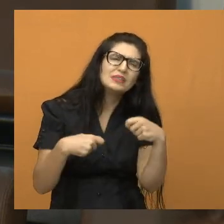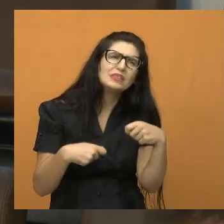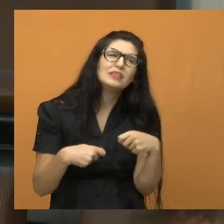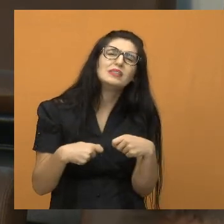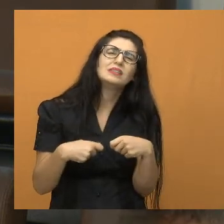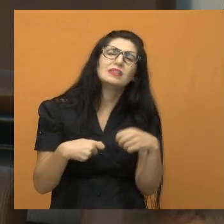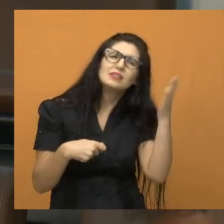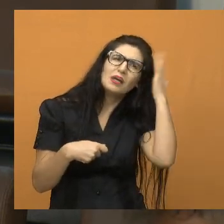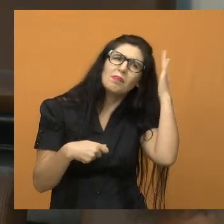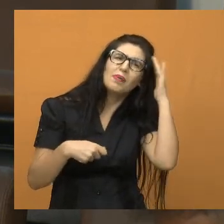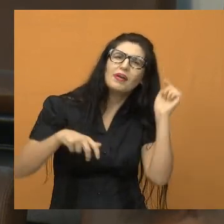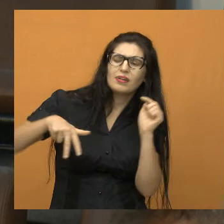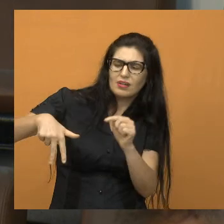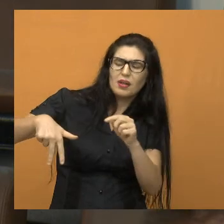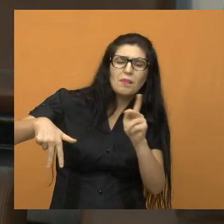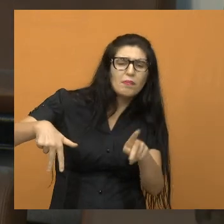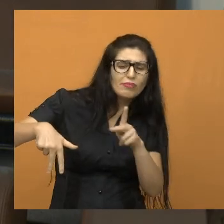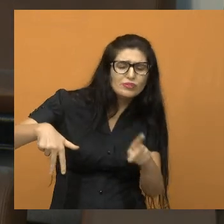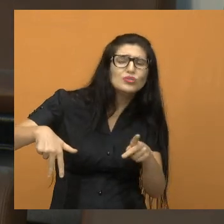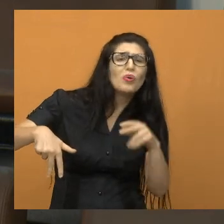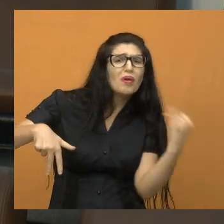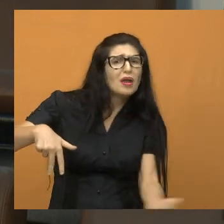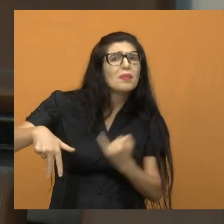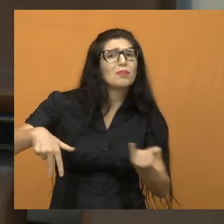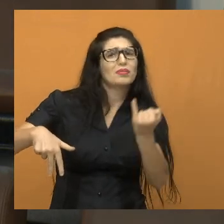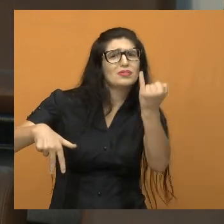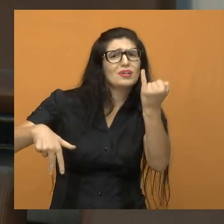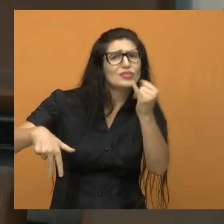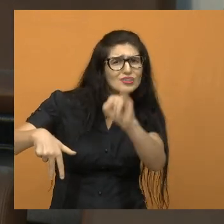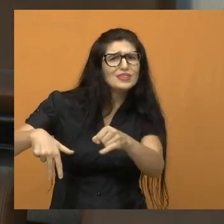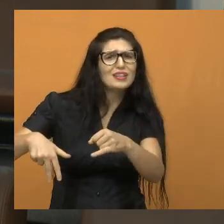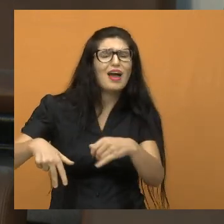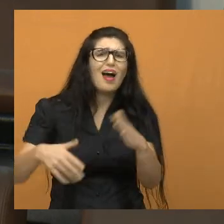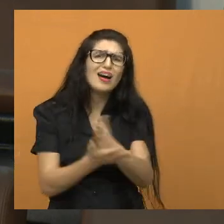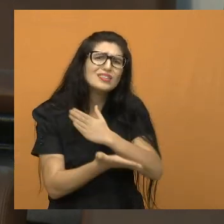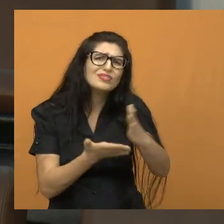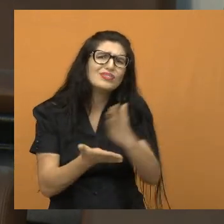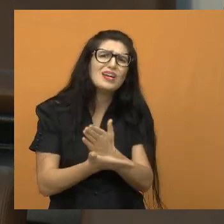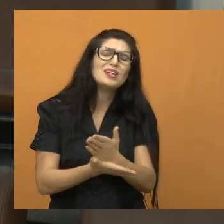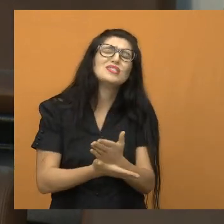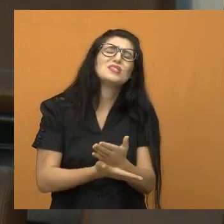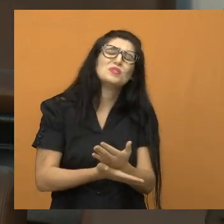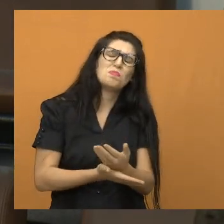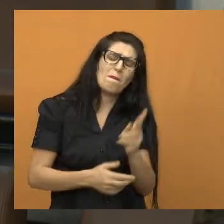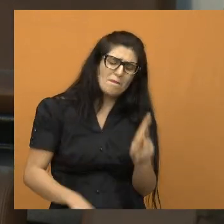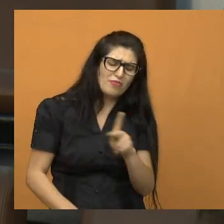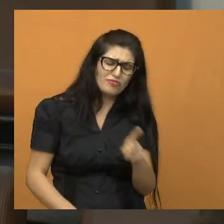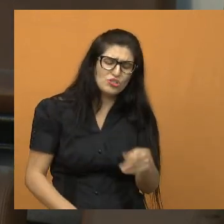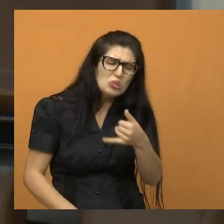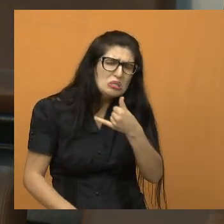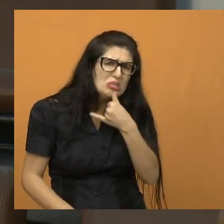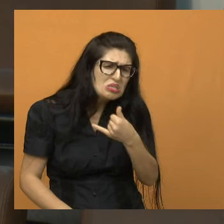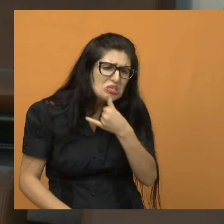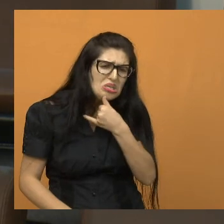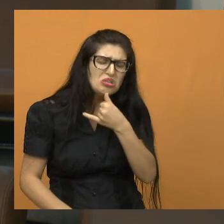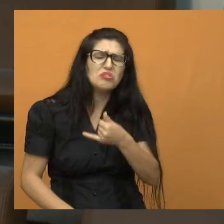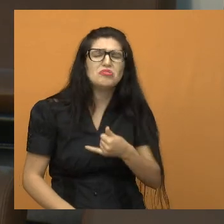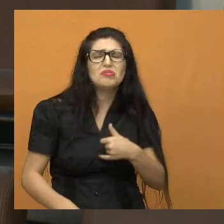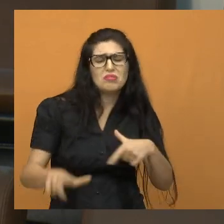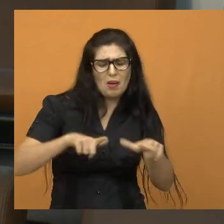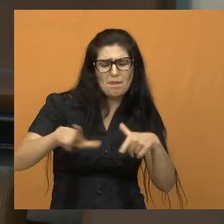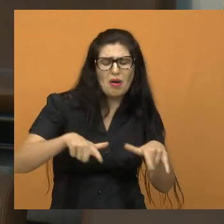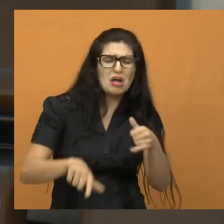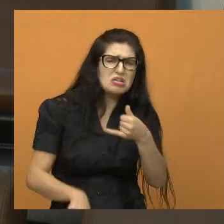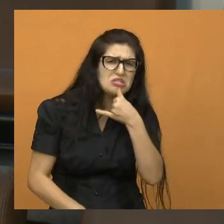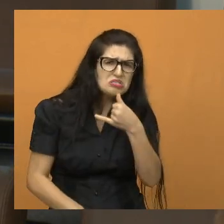muitas vezes falas de professores desmotivados e muitas vezes com tanta razão. E vendo